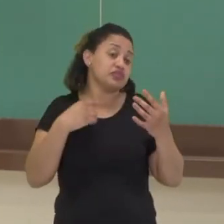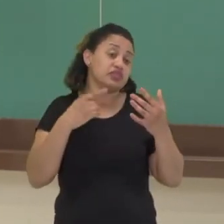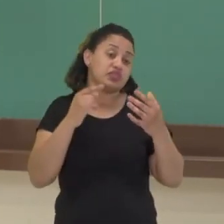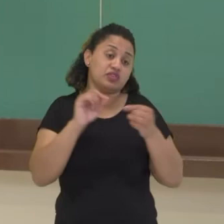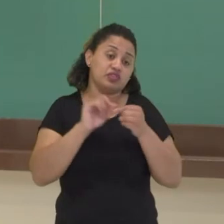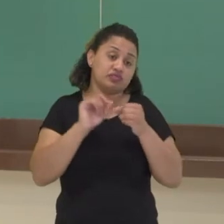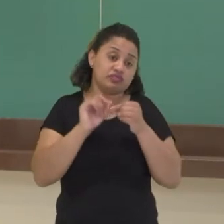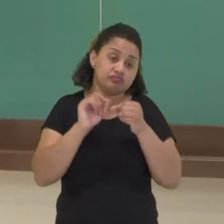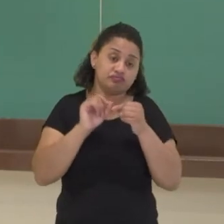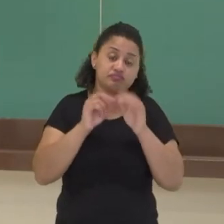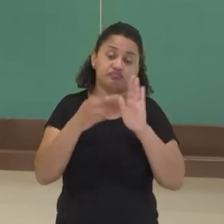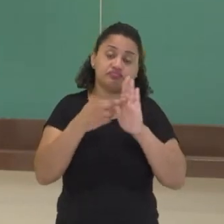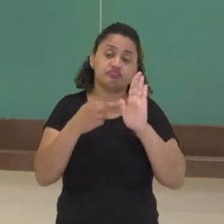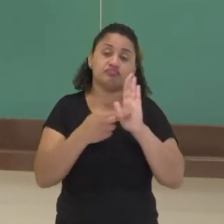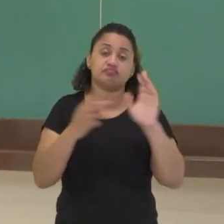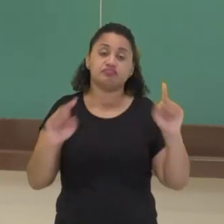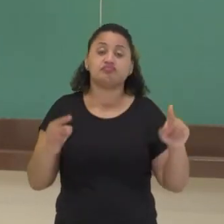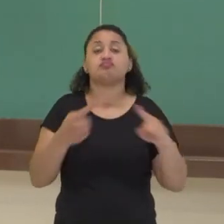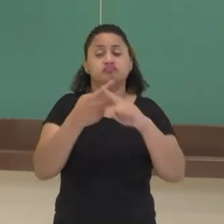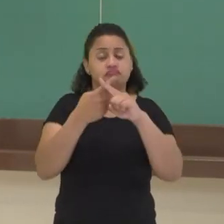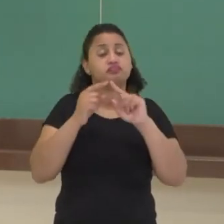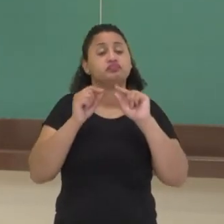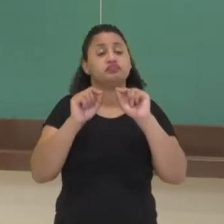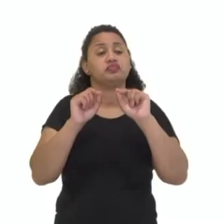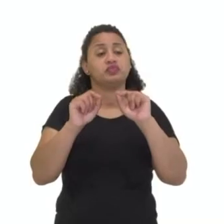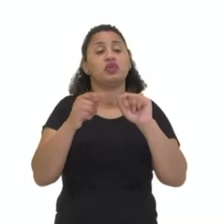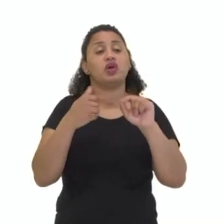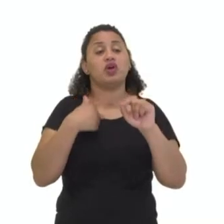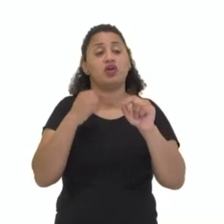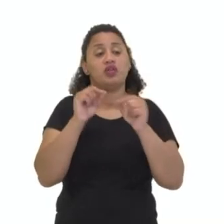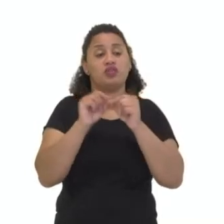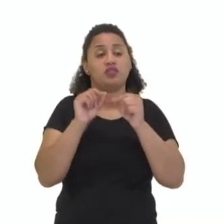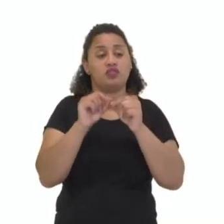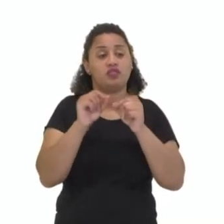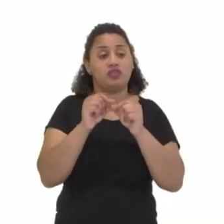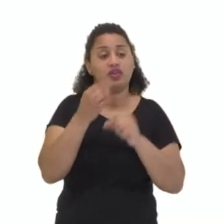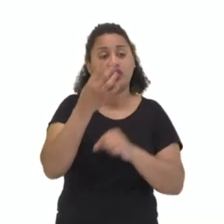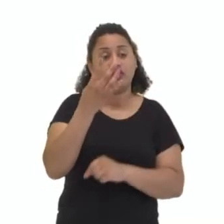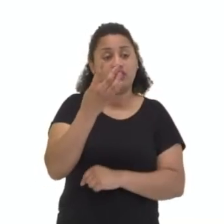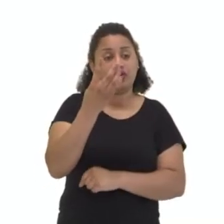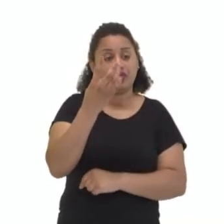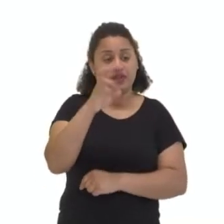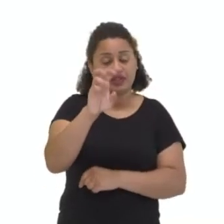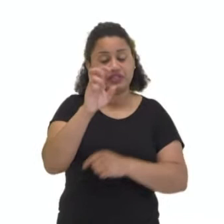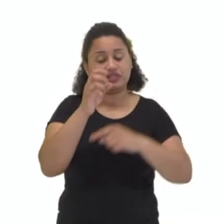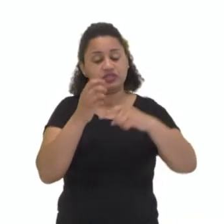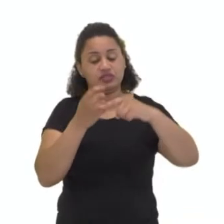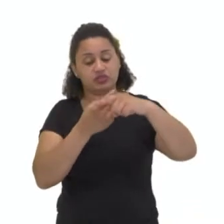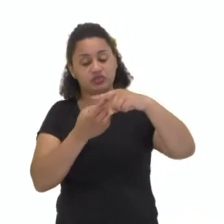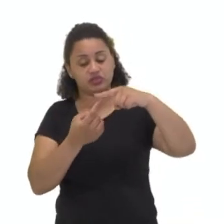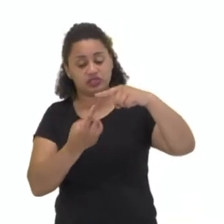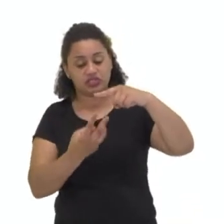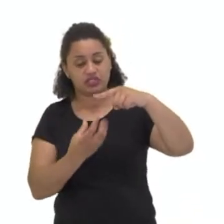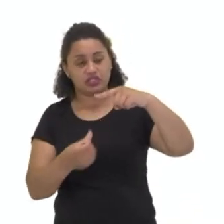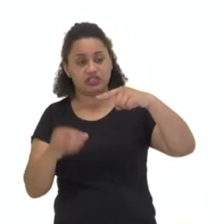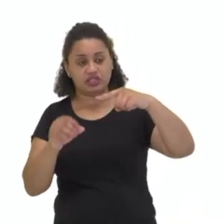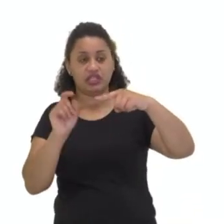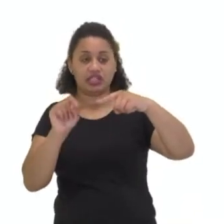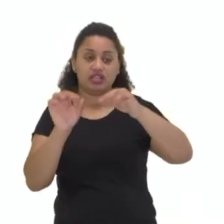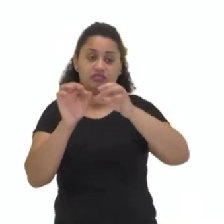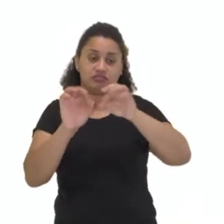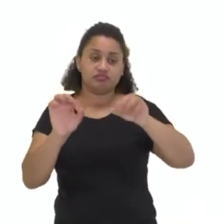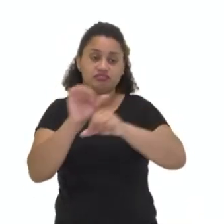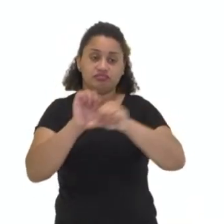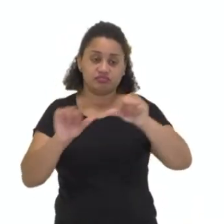faço multiplicação cruzada, novamente aqui, ó, 45 dividido por 360, eu simplifico,